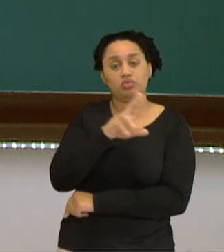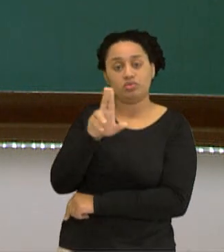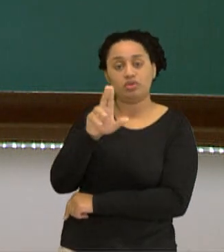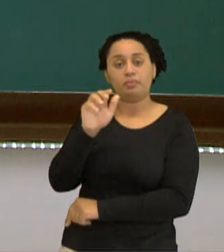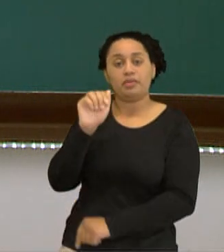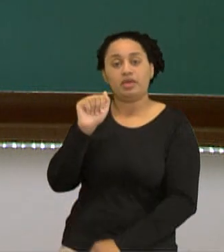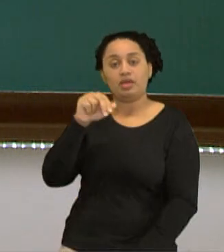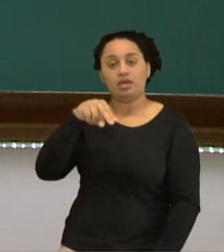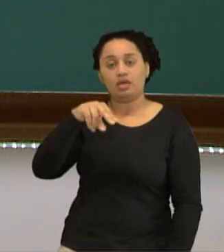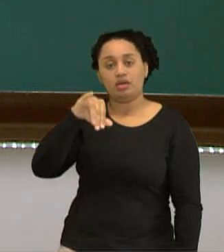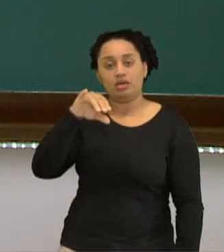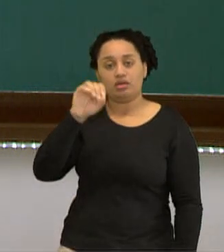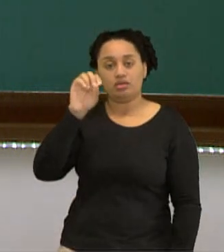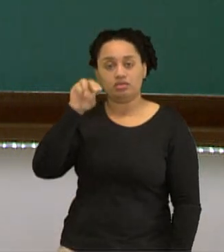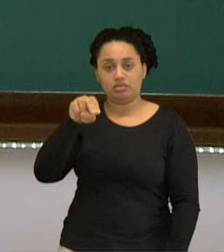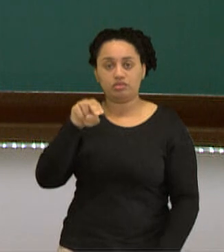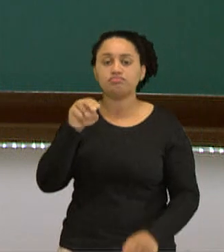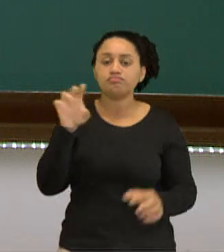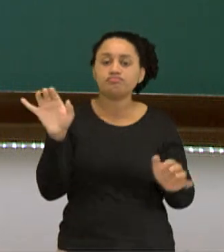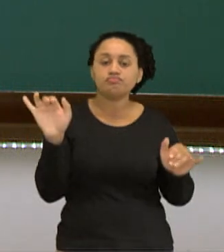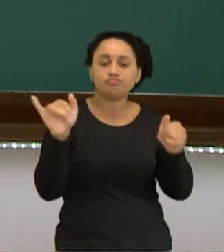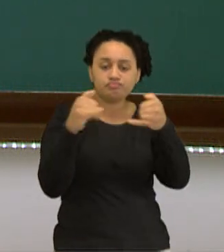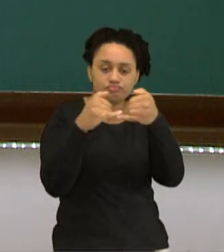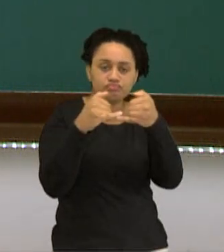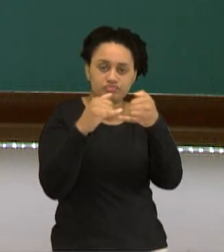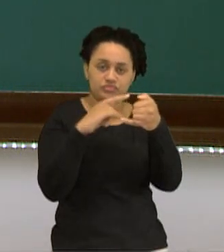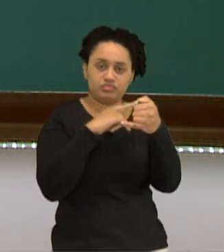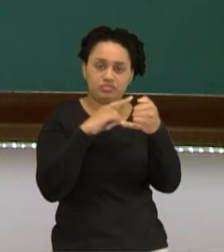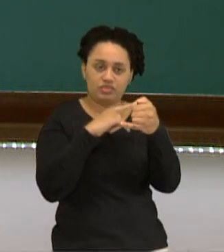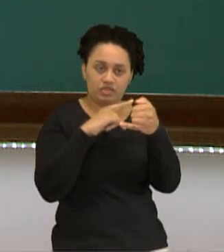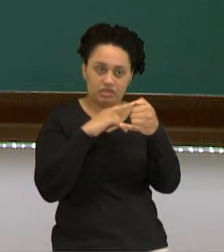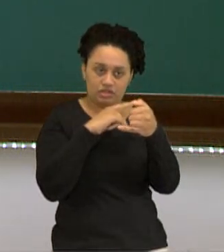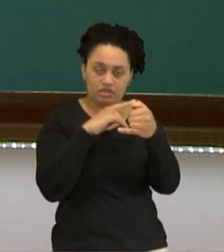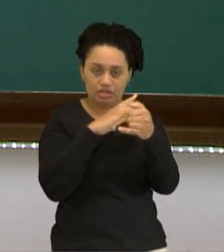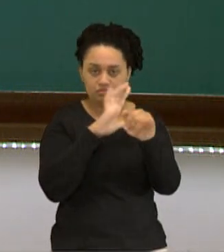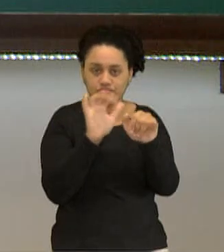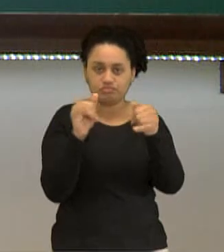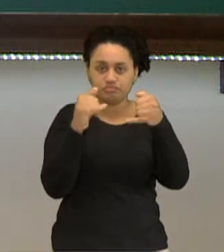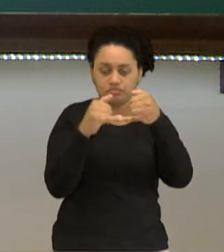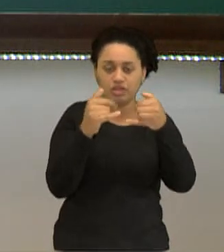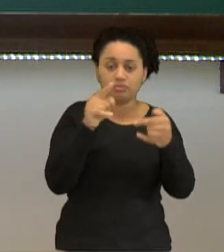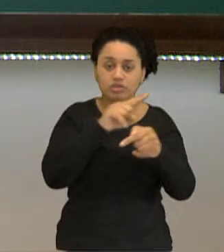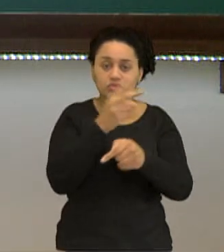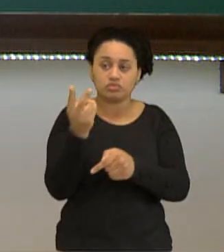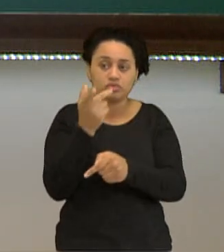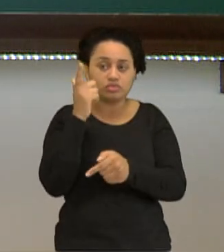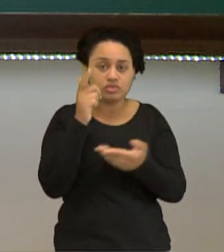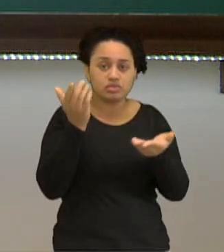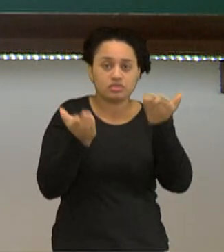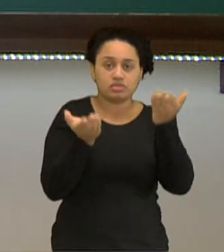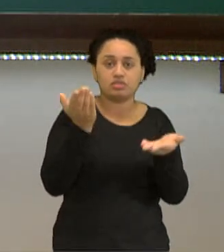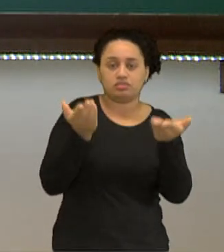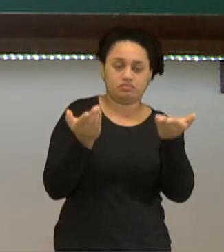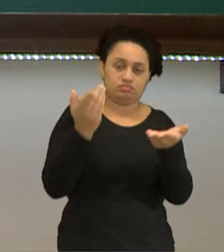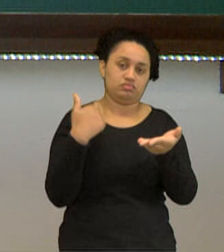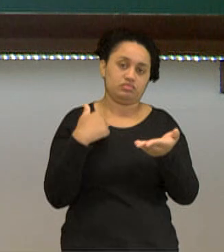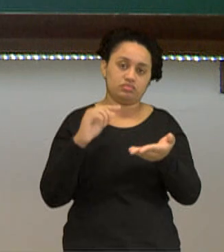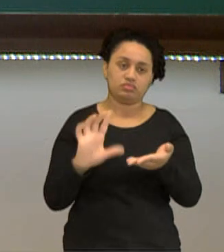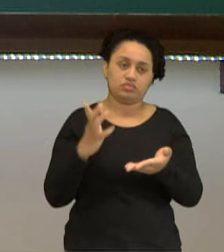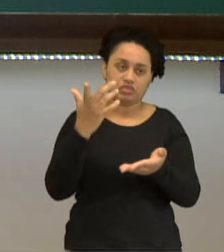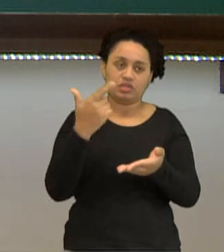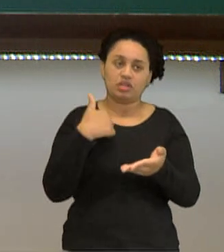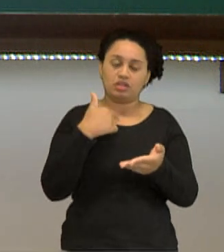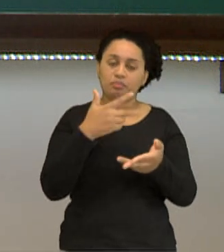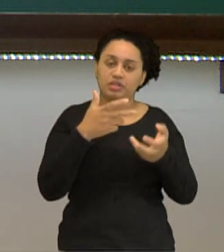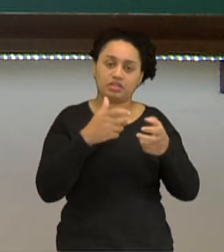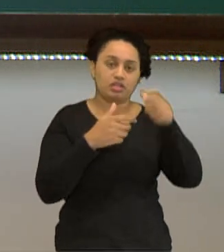chamado de íon ânion. Essa ligação química entre o sódio e o cloro, para ambos ficarem estáveis, e foi isso que aconteceu,